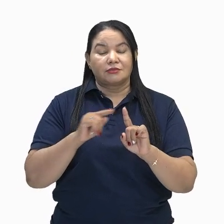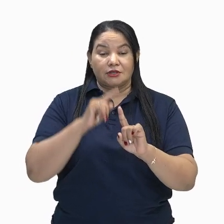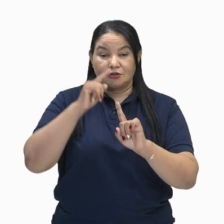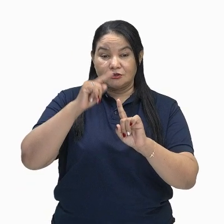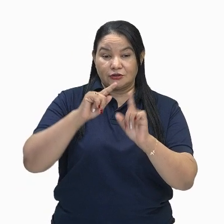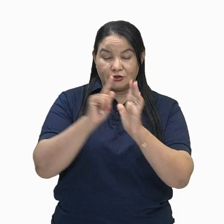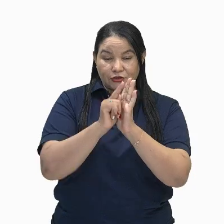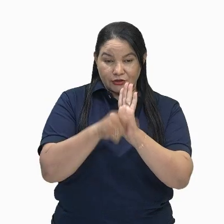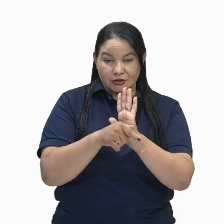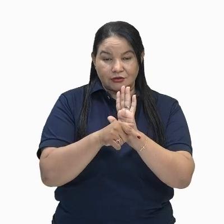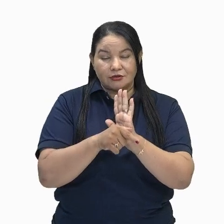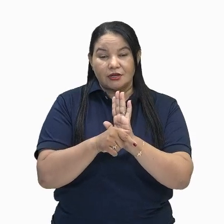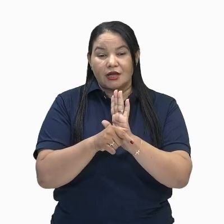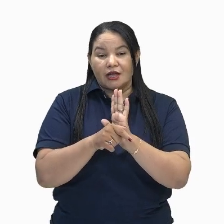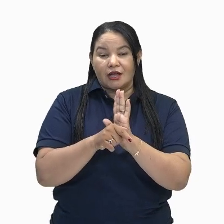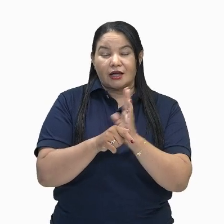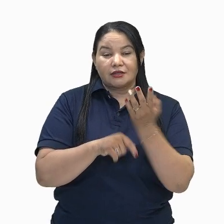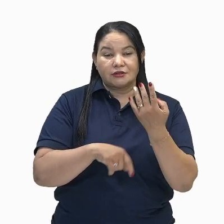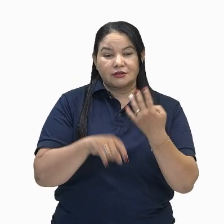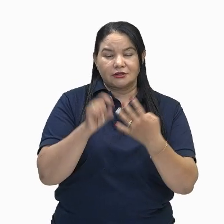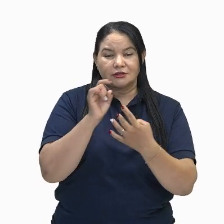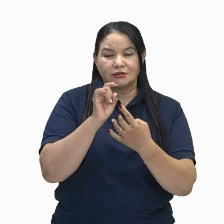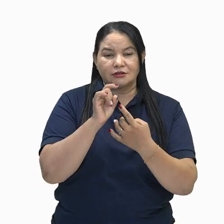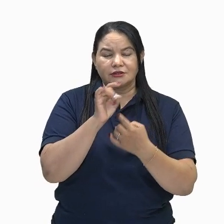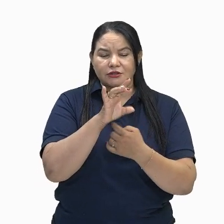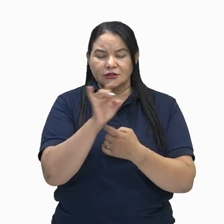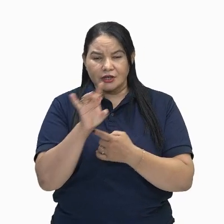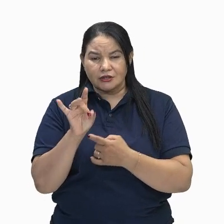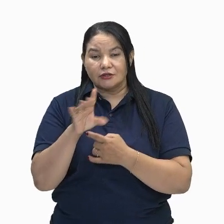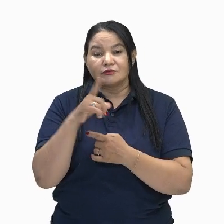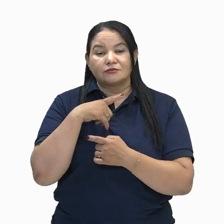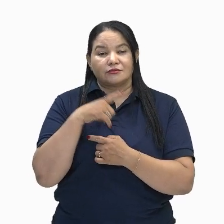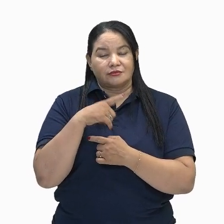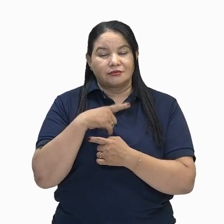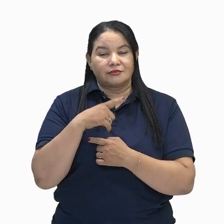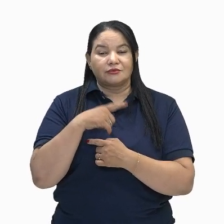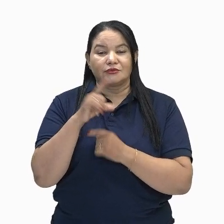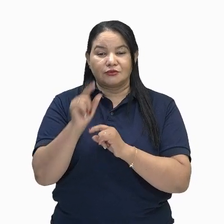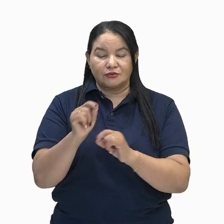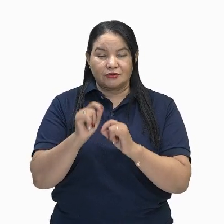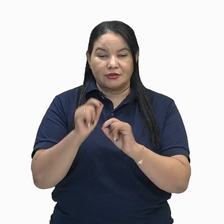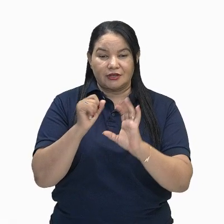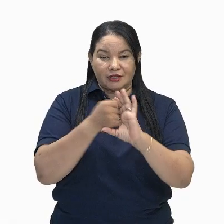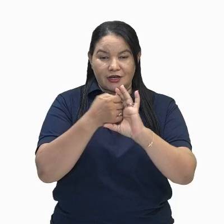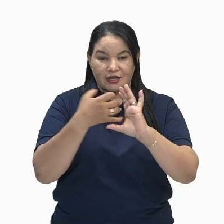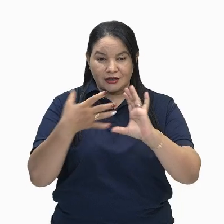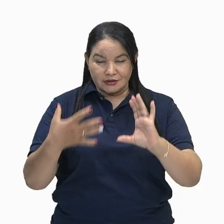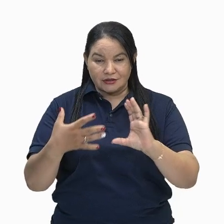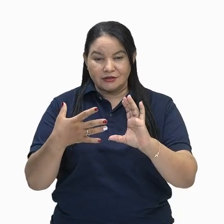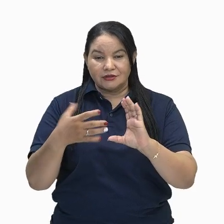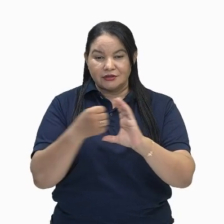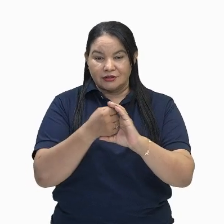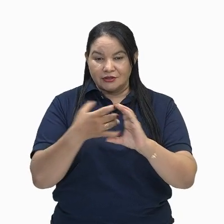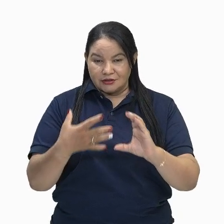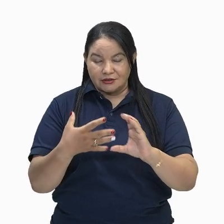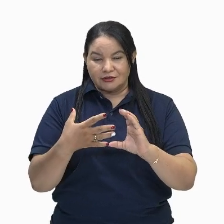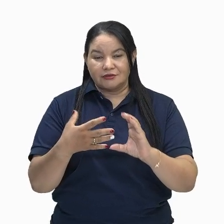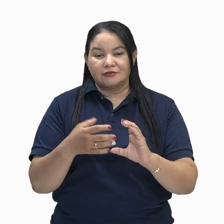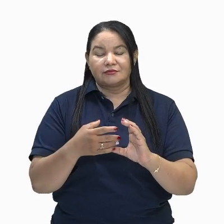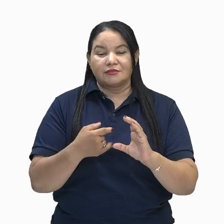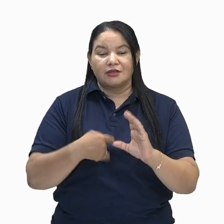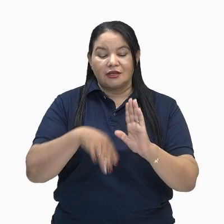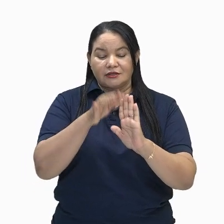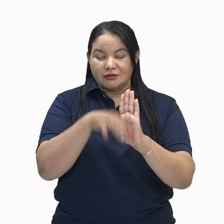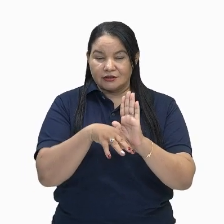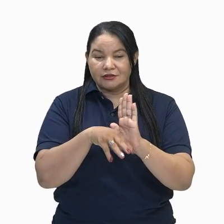cada gênero textual, né, as características serão as mesmas, né? O texto narrativo vai ter que